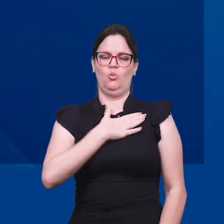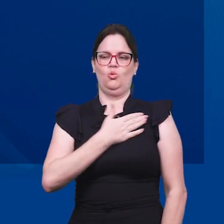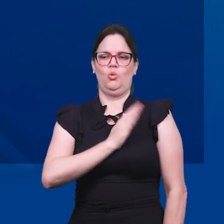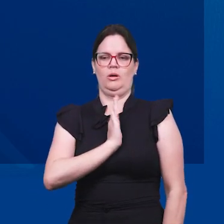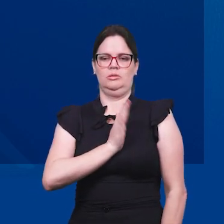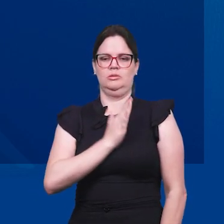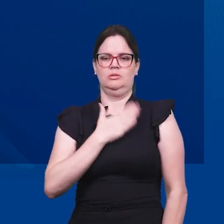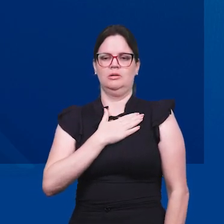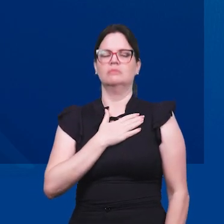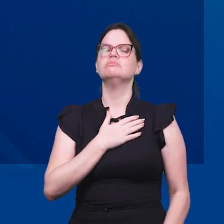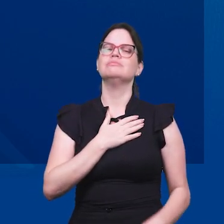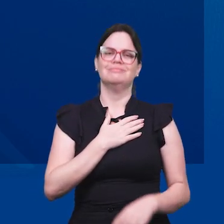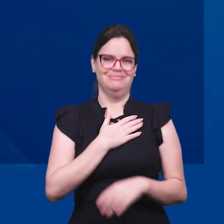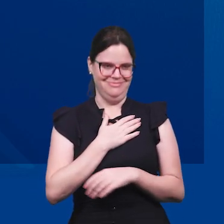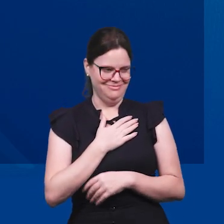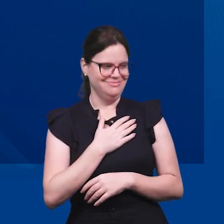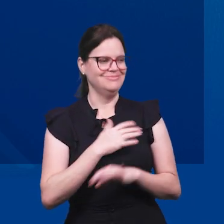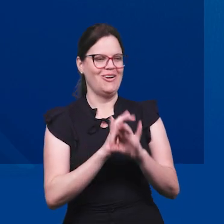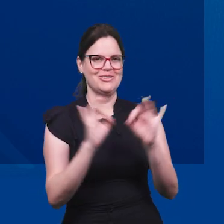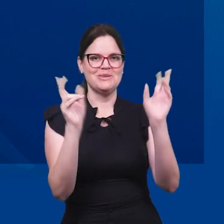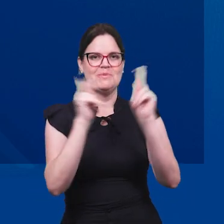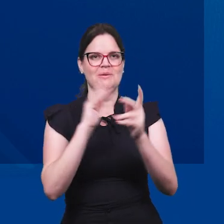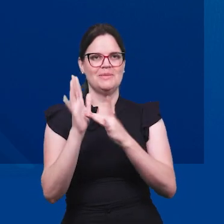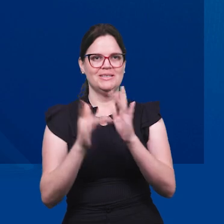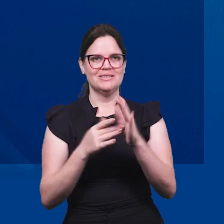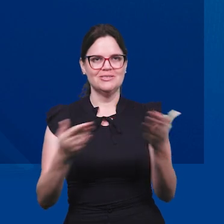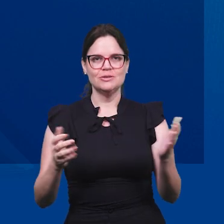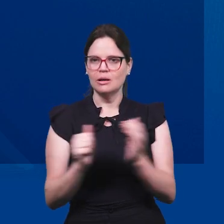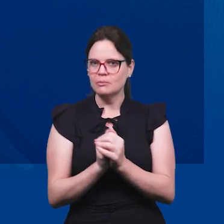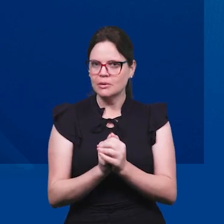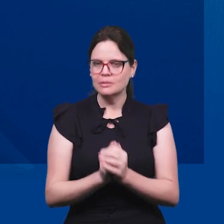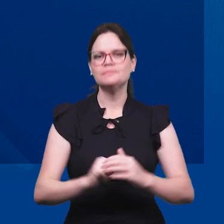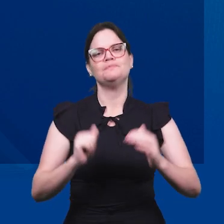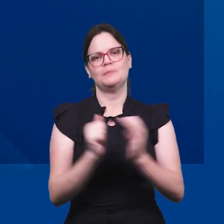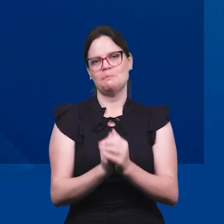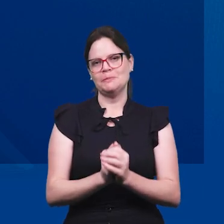coração. Muito bem. A paz do Senhor Jesus.